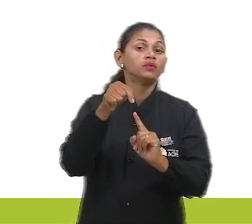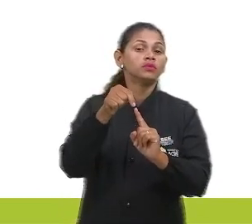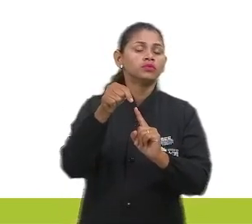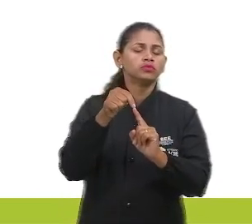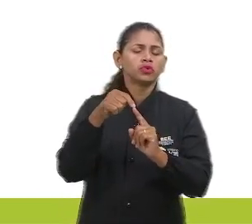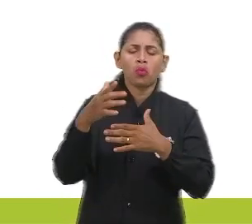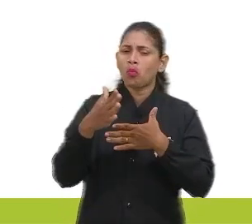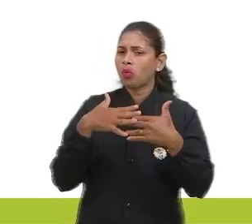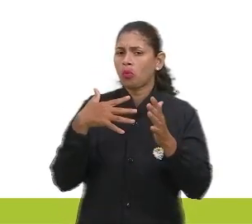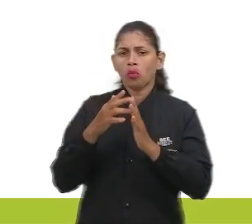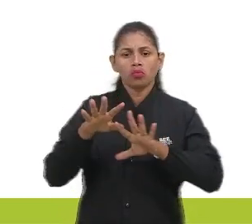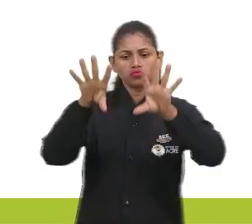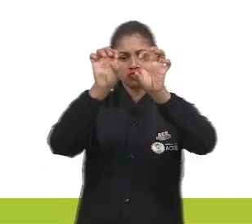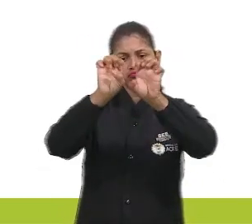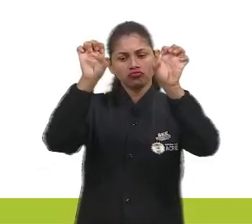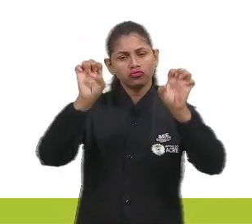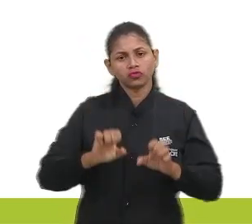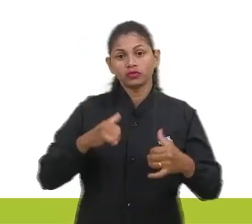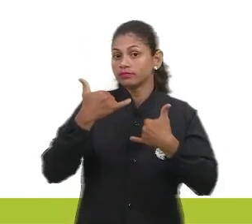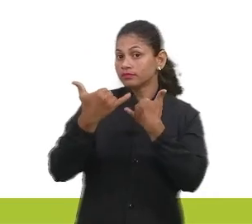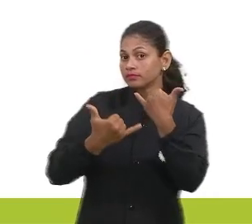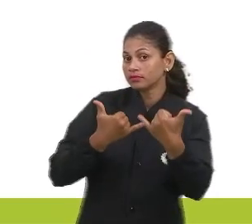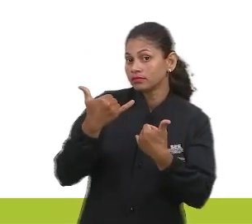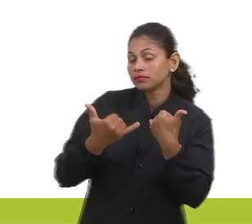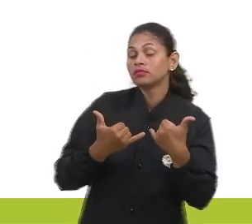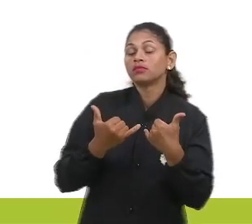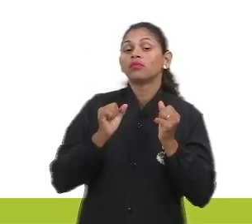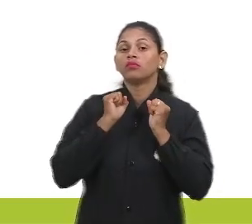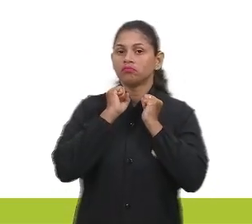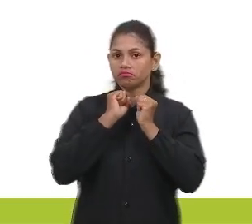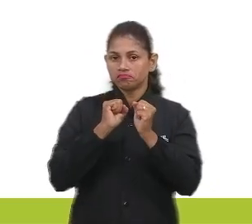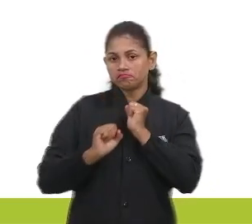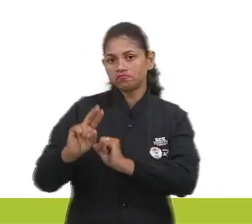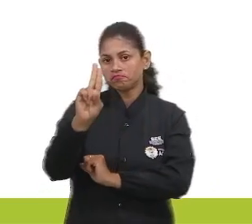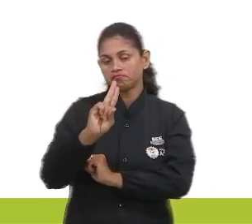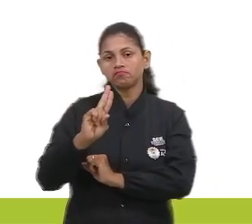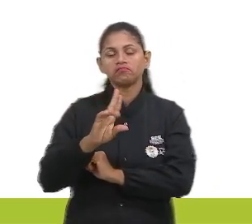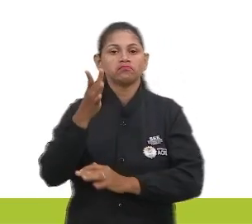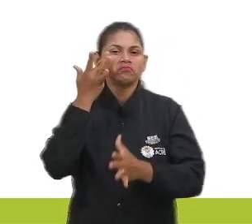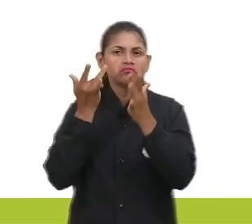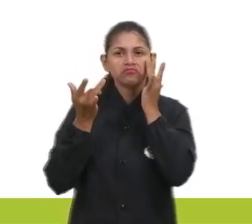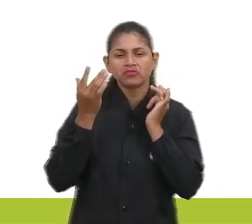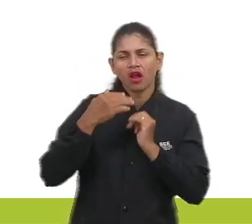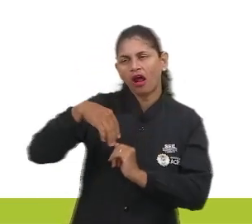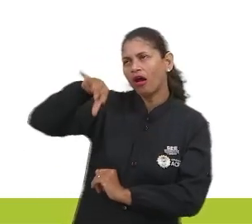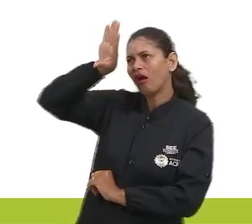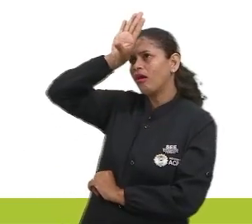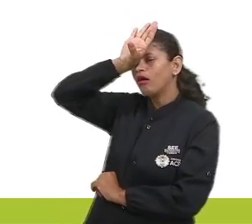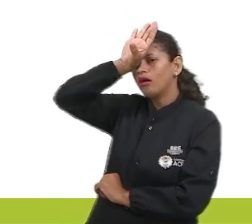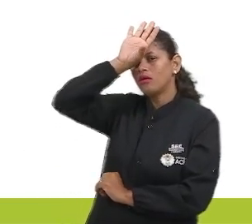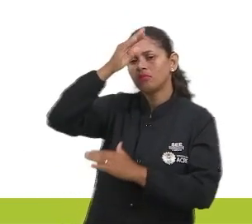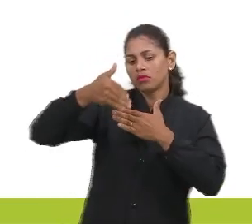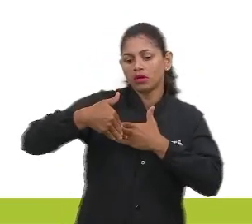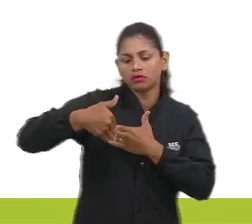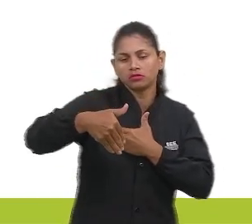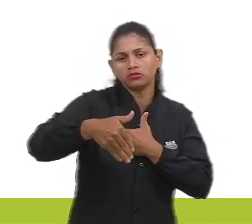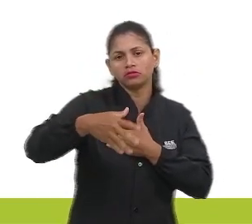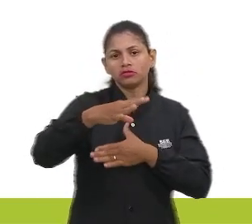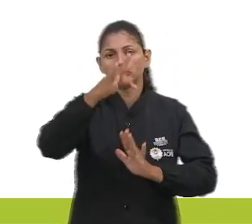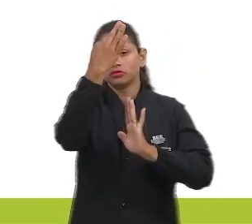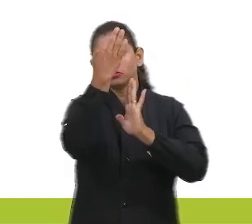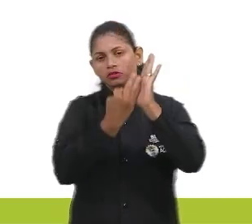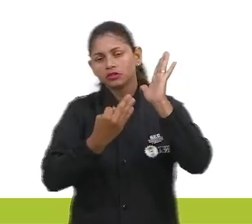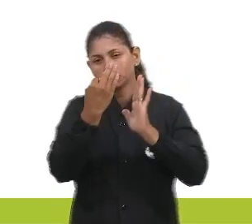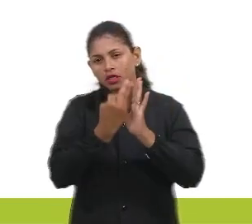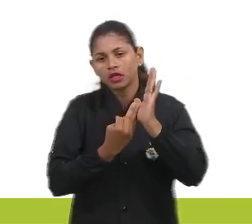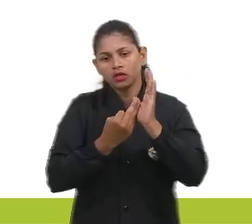estrutura de jogo que possa ser utilizado no teatro, seja dramático, a partir de textos do teatro,